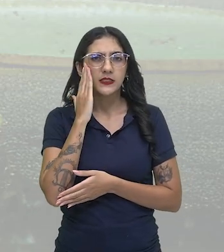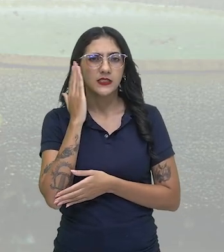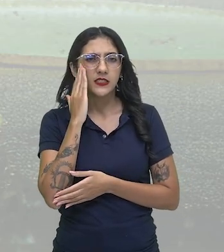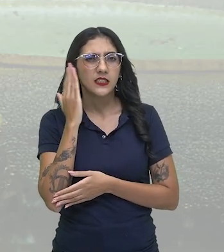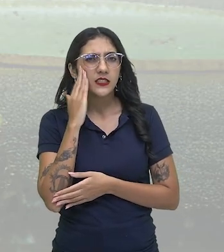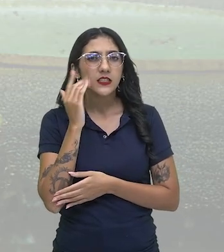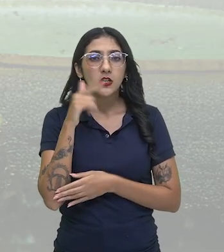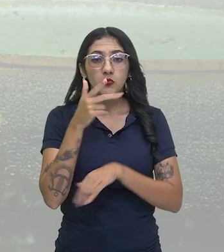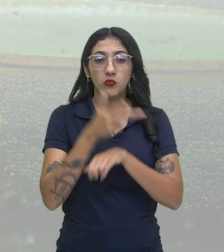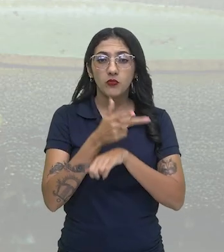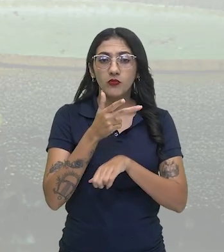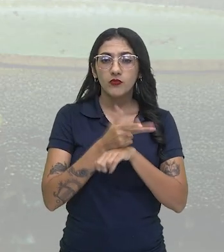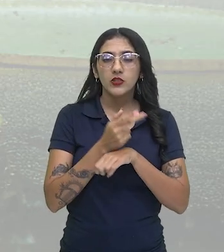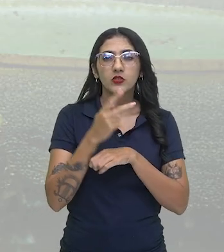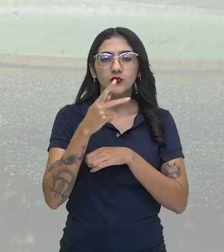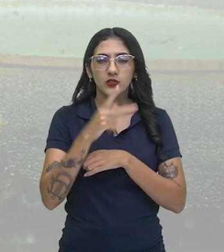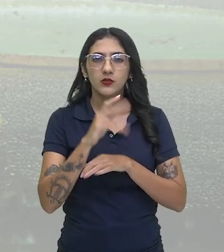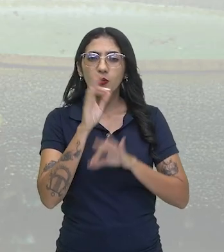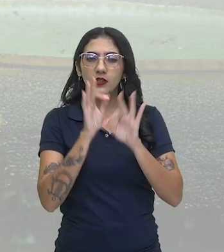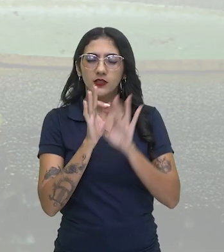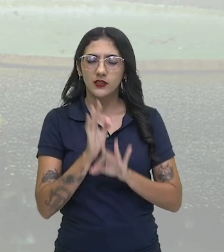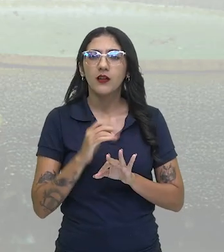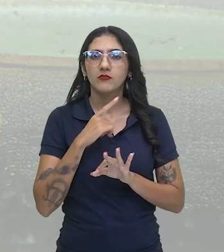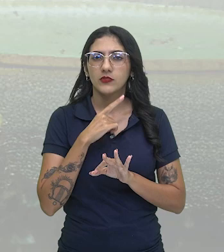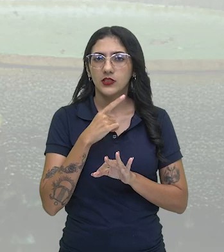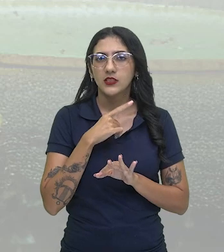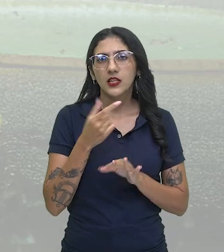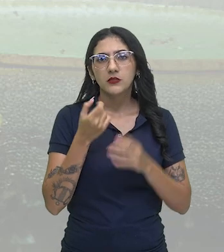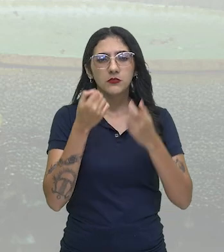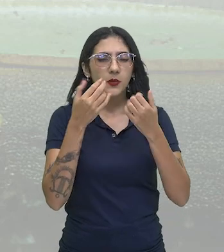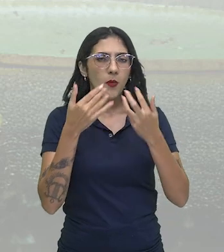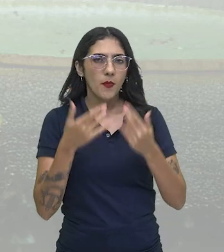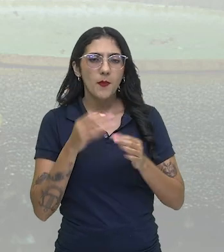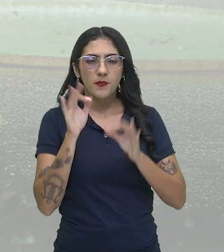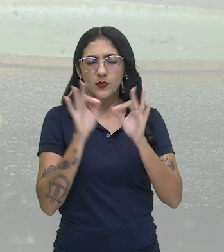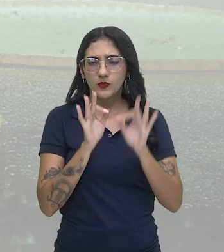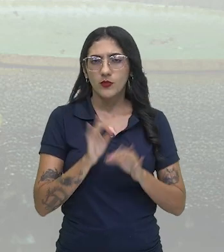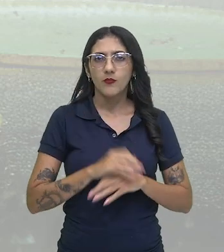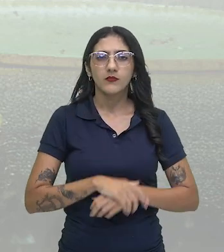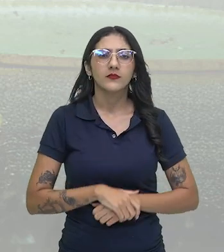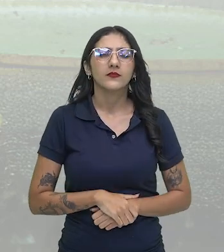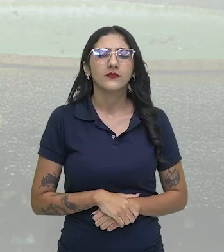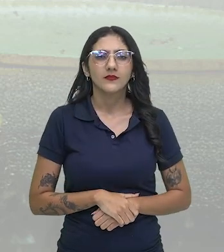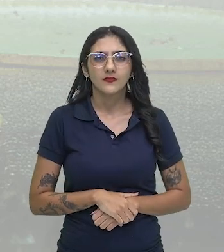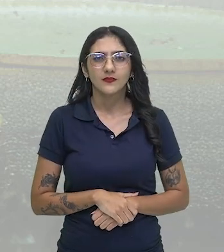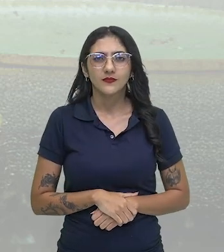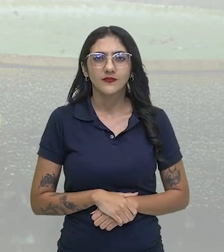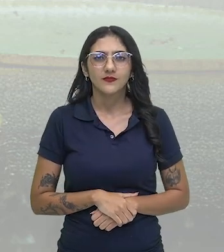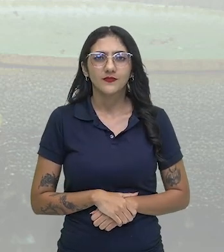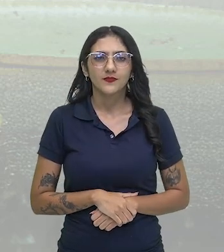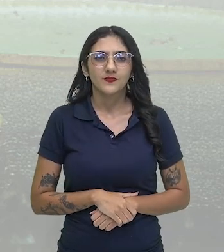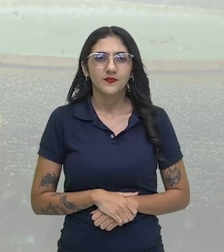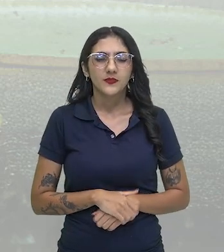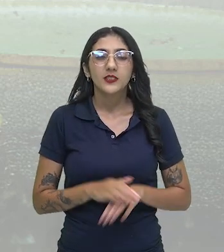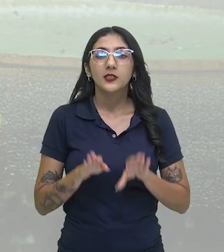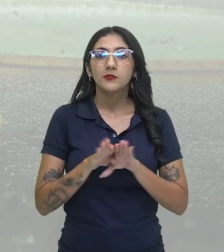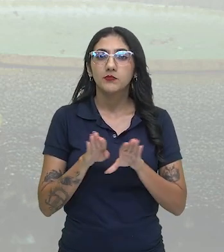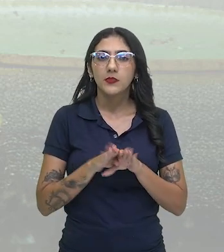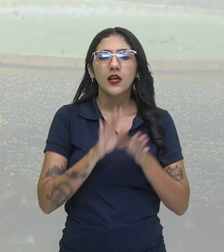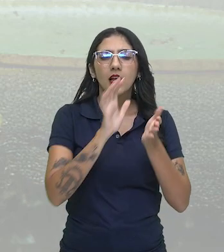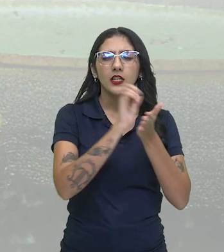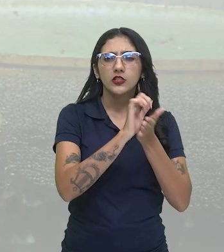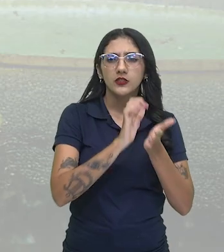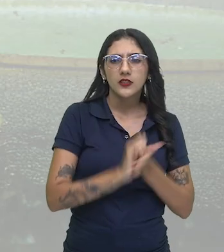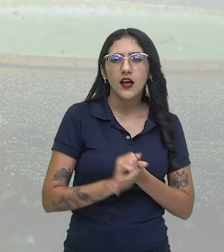vai aparecer, né, bem claro, de acordo com o que você fizer. Além de registrar, além de